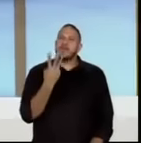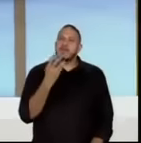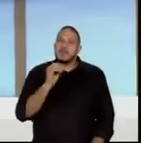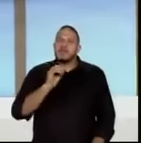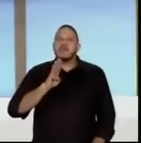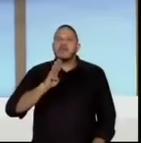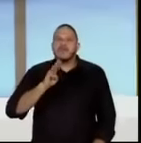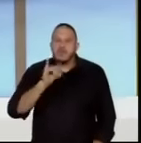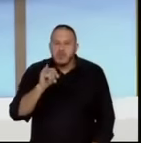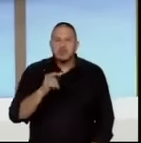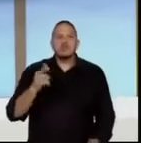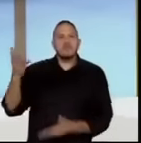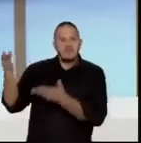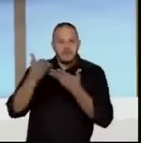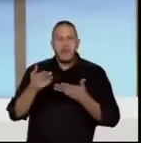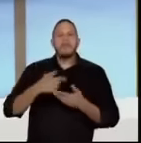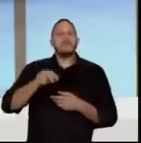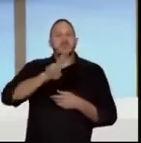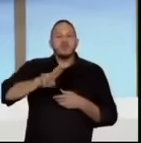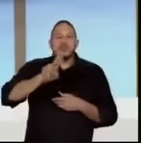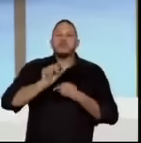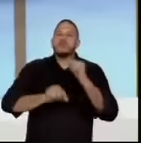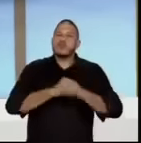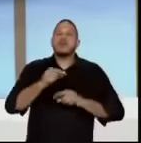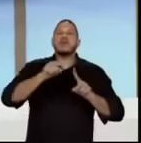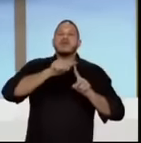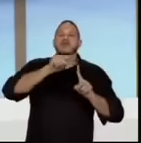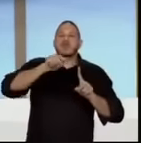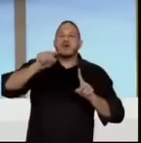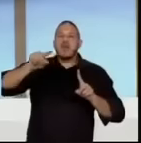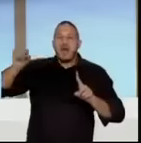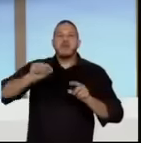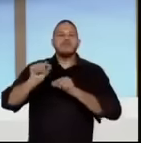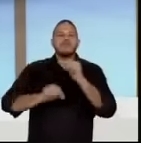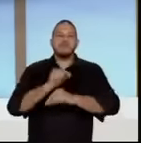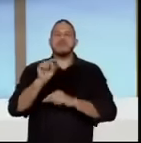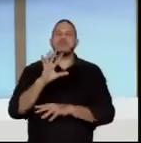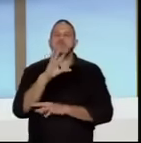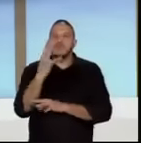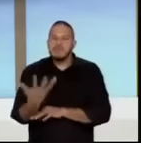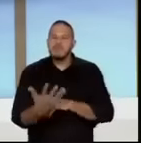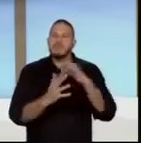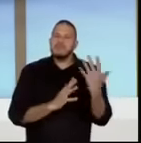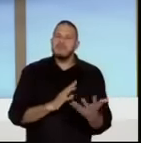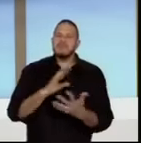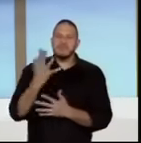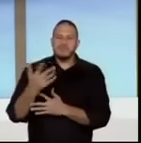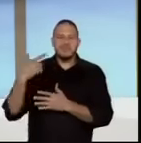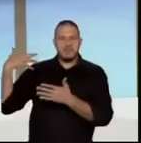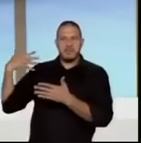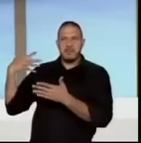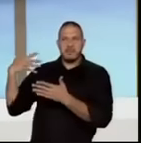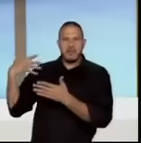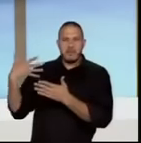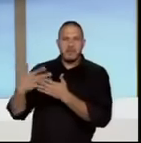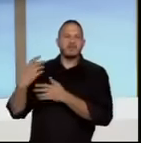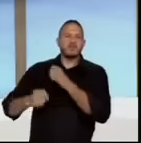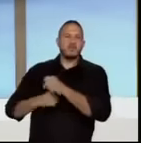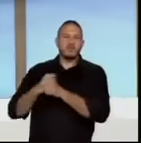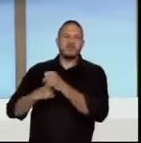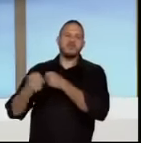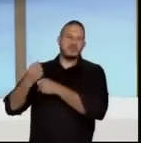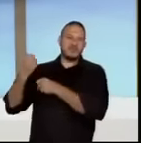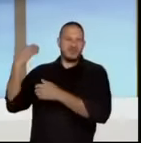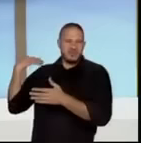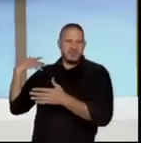receber, usando aí um gráfico da redução que o desmatamento teve nos últimos anos, nos governos anteriores. Eu queria